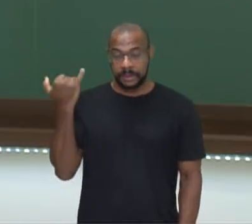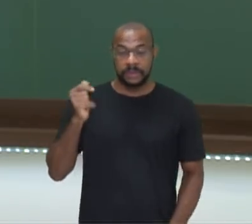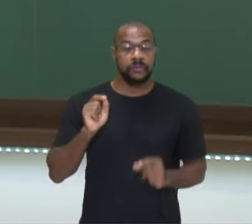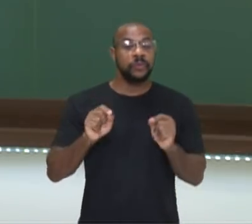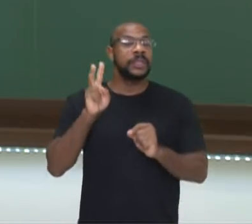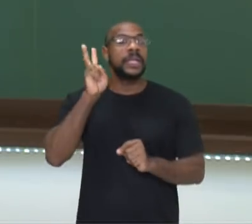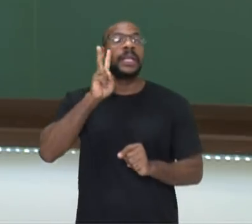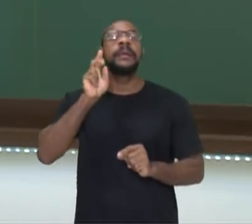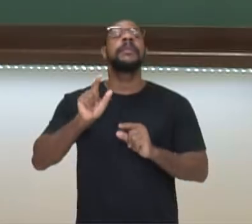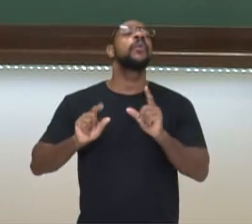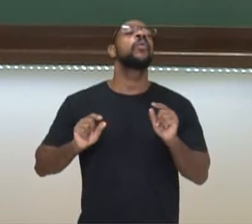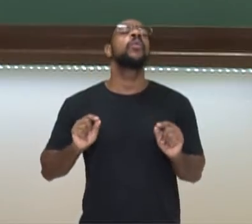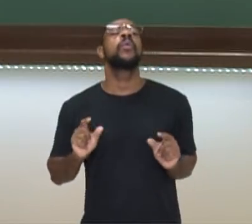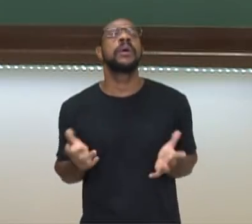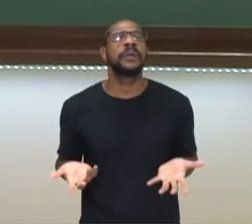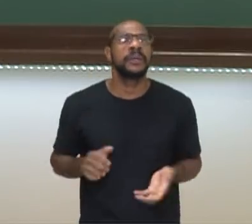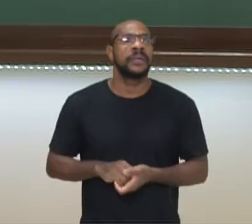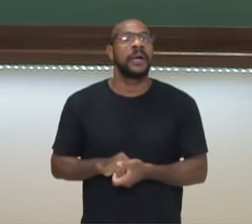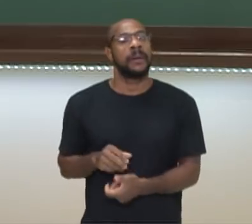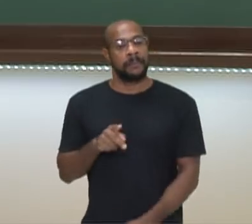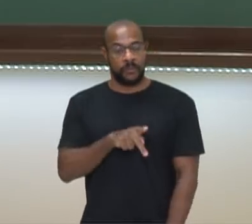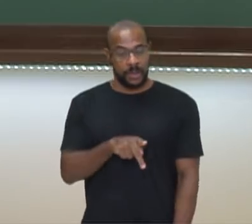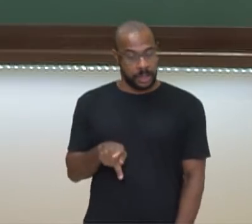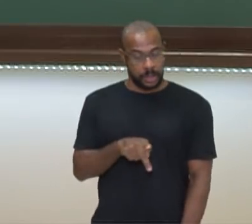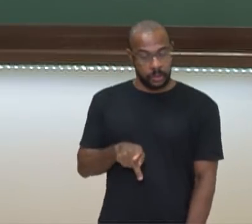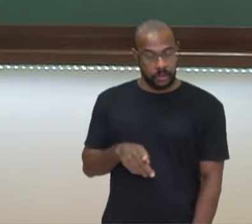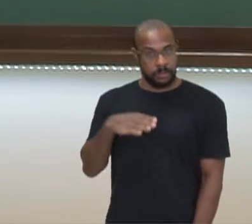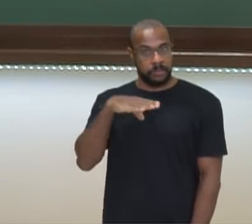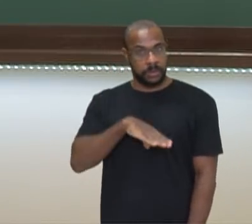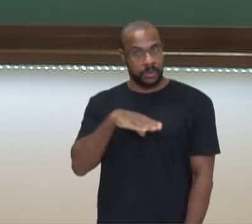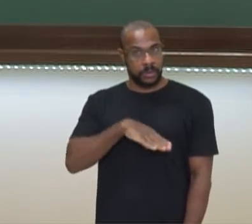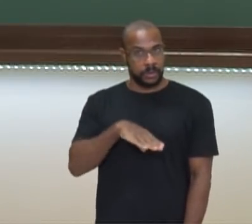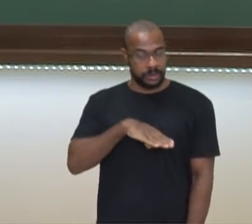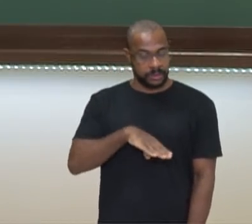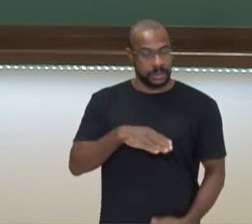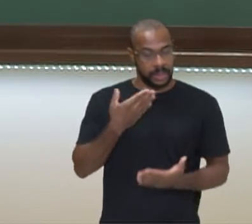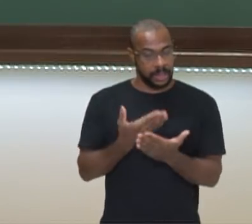seguinte: professora de português e as aulas de língua